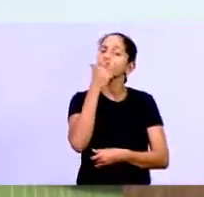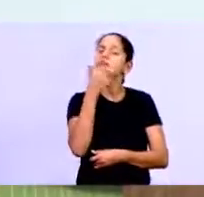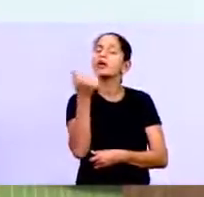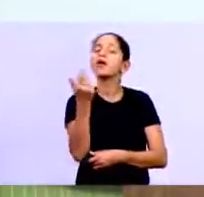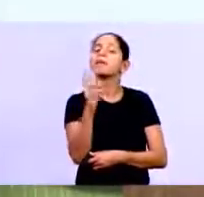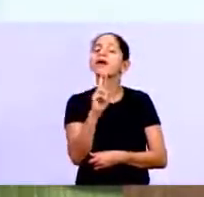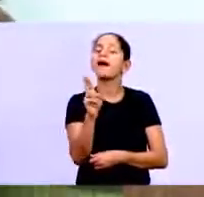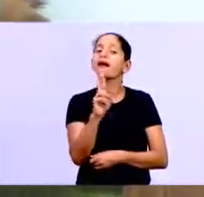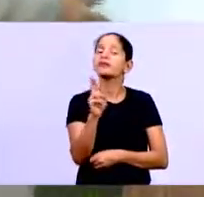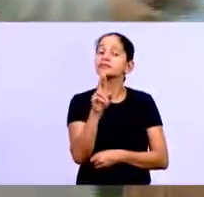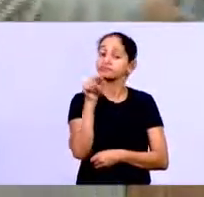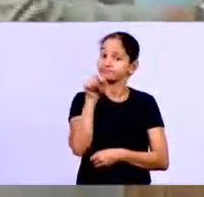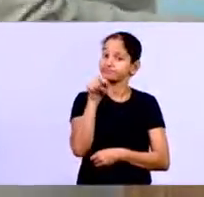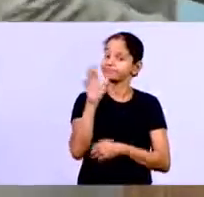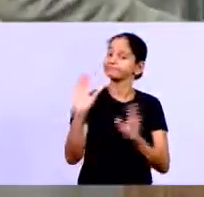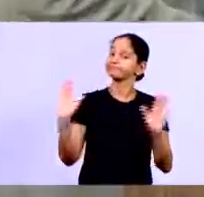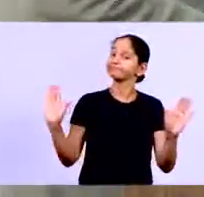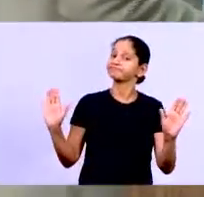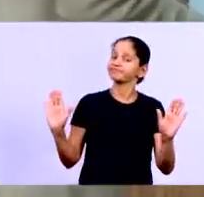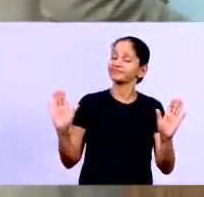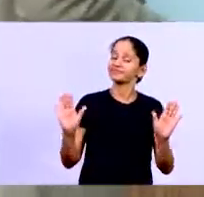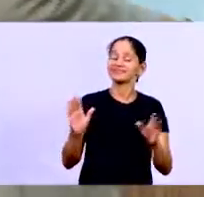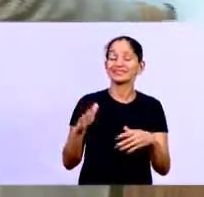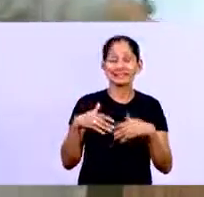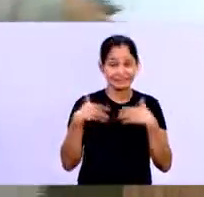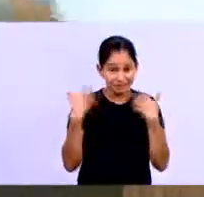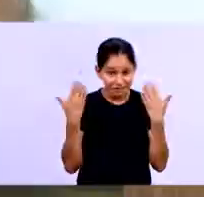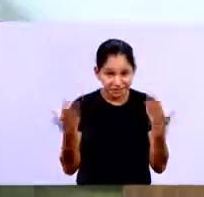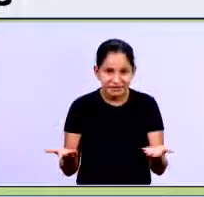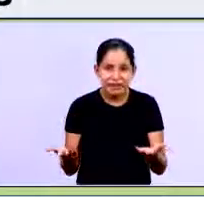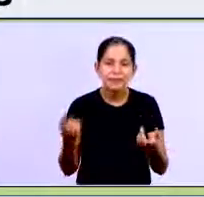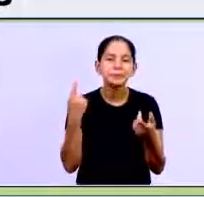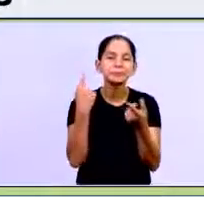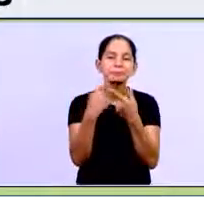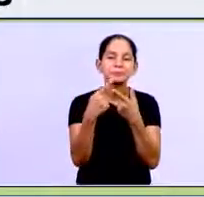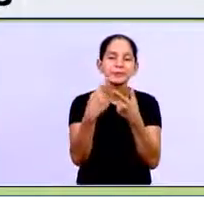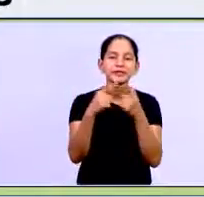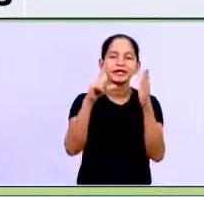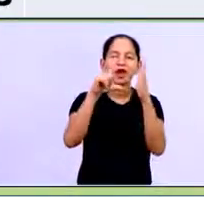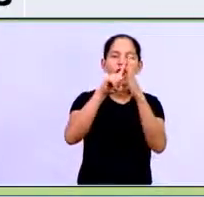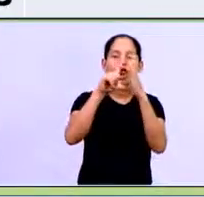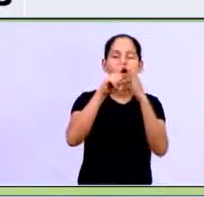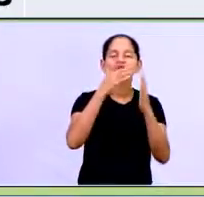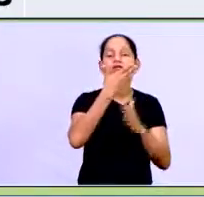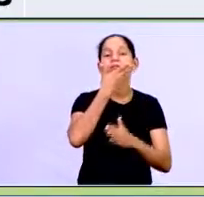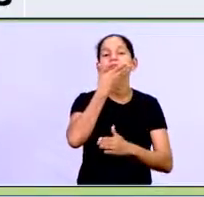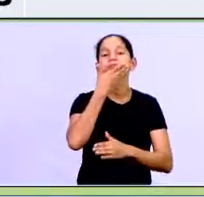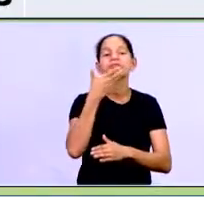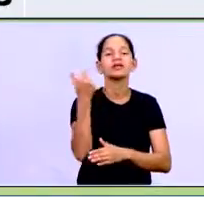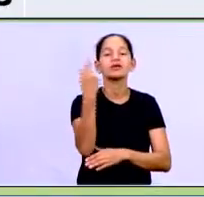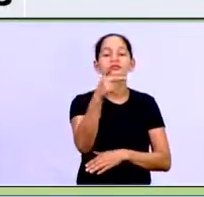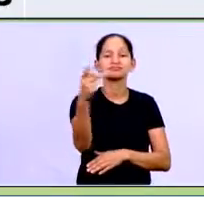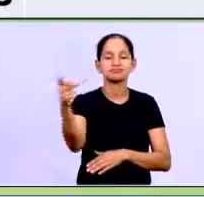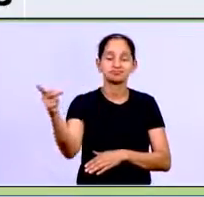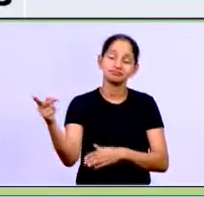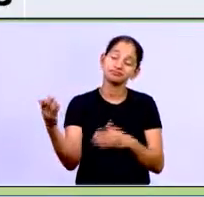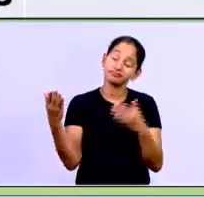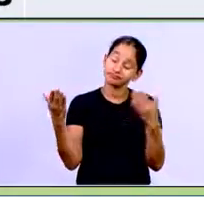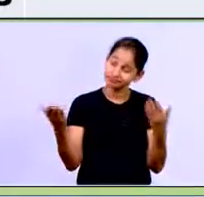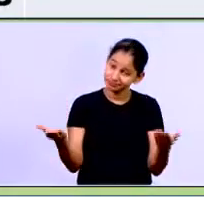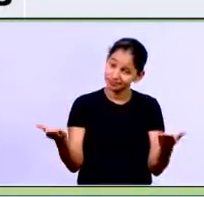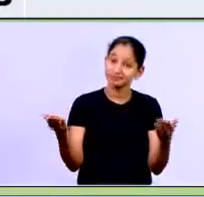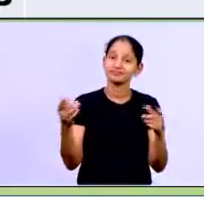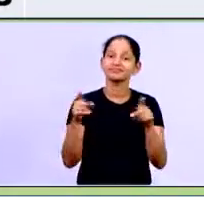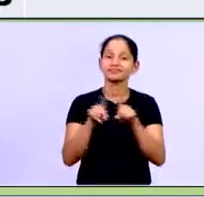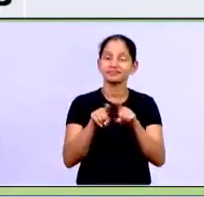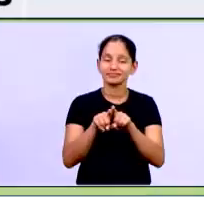banco? Será por que o nosso comércio utiliza esse, não o sistema saque? Vamos lá. Primeira coisa que eu vou fazer, então,